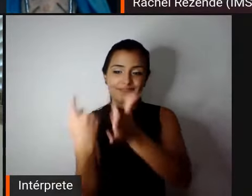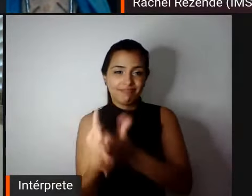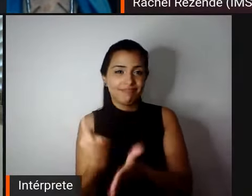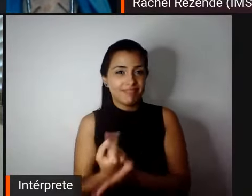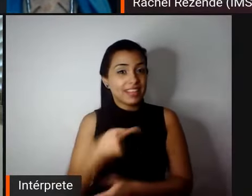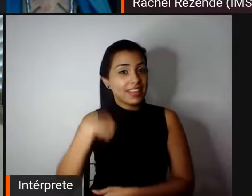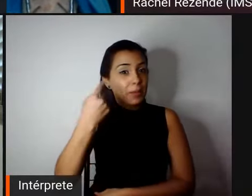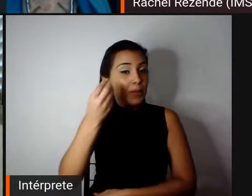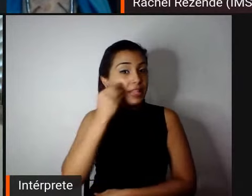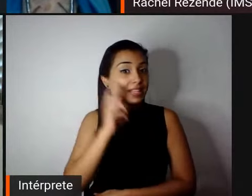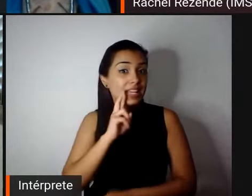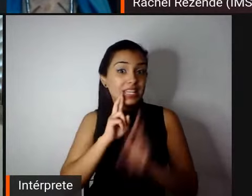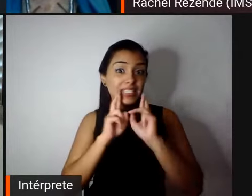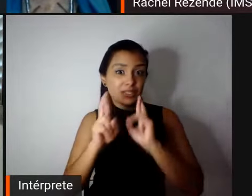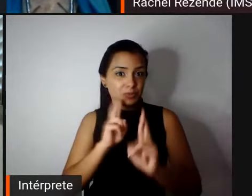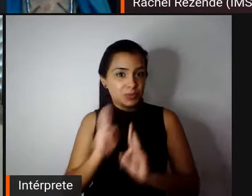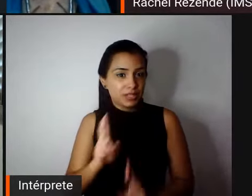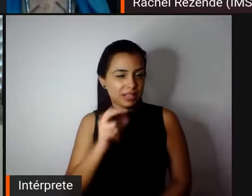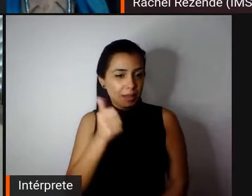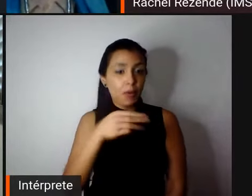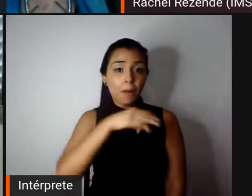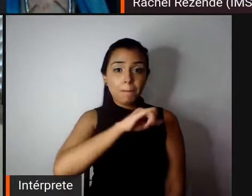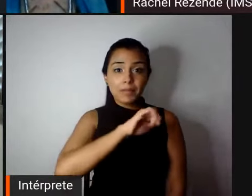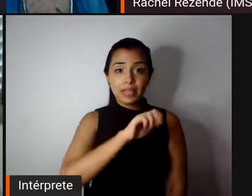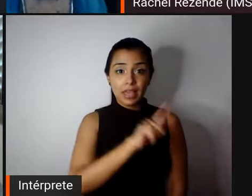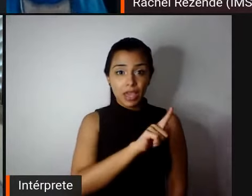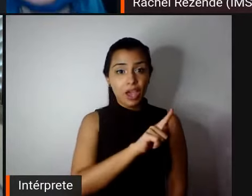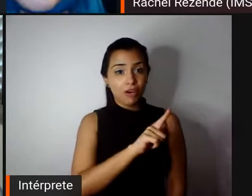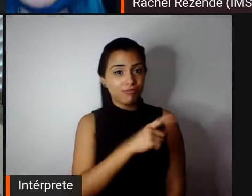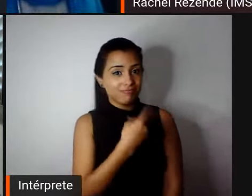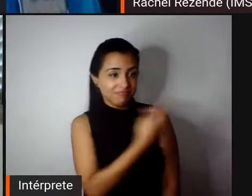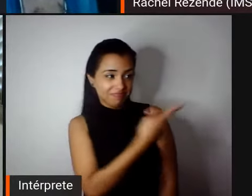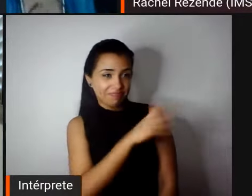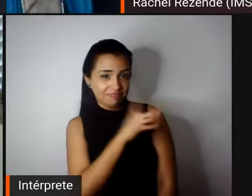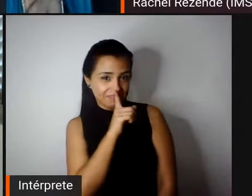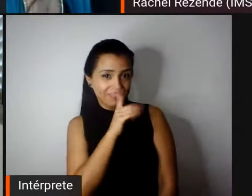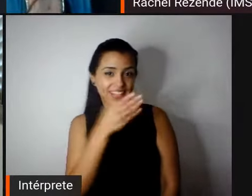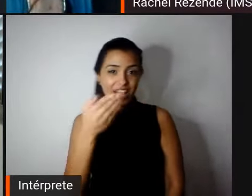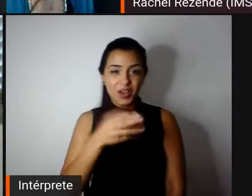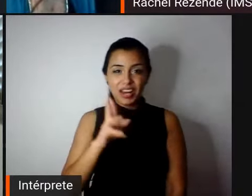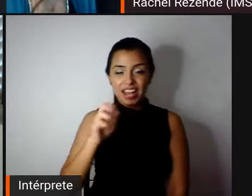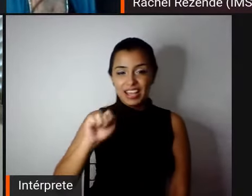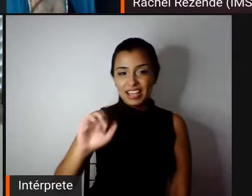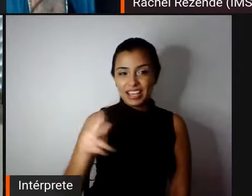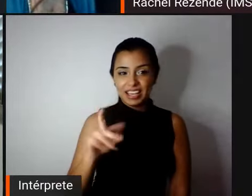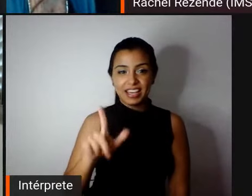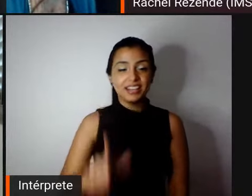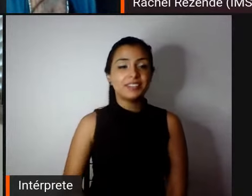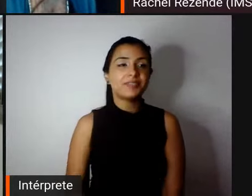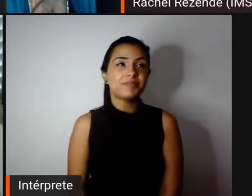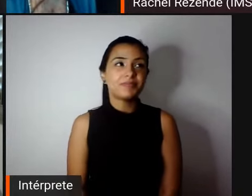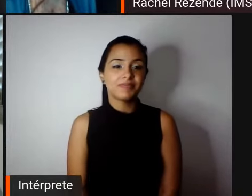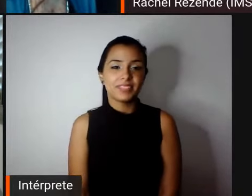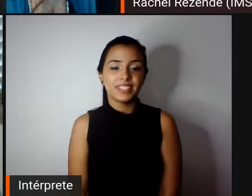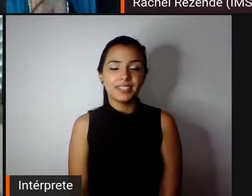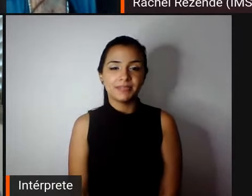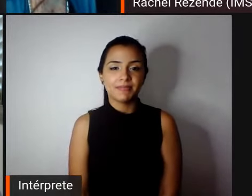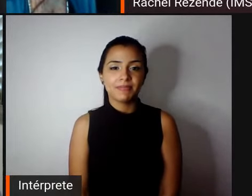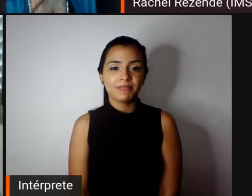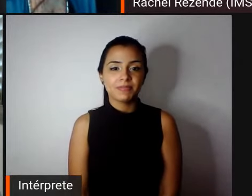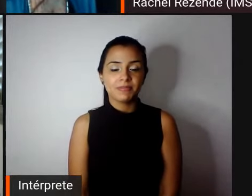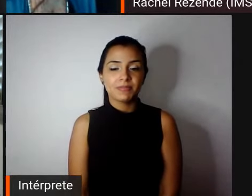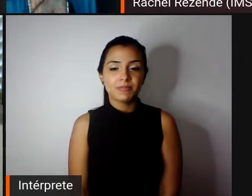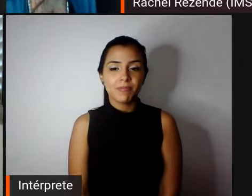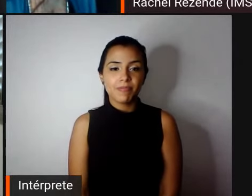bem? Faça essa transição, tá bom? Raquel, por favor. Seu microfone, Raquel, seu